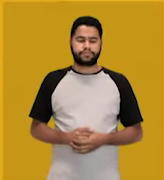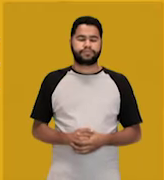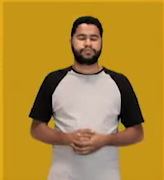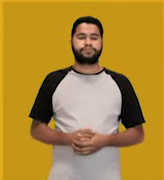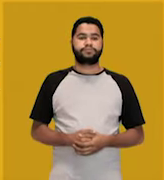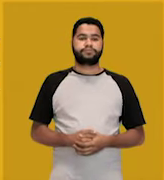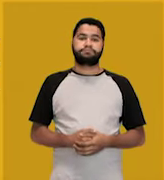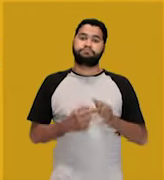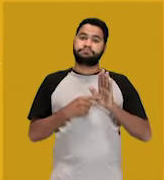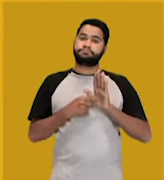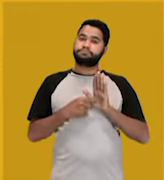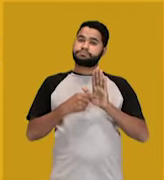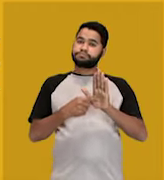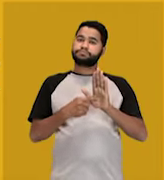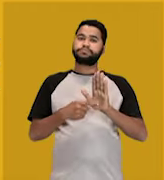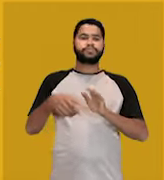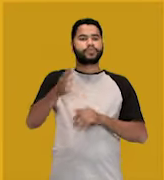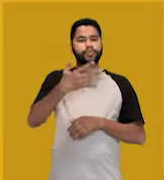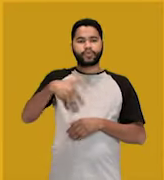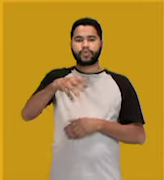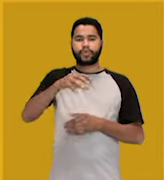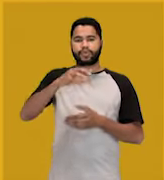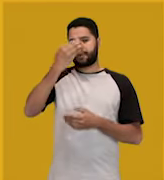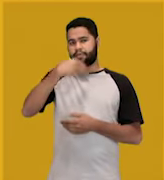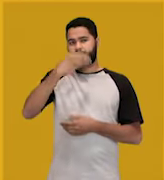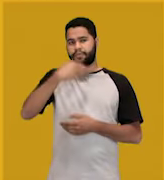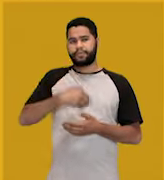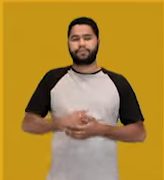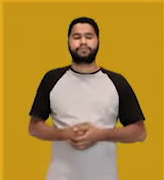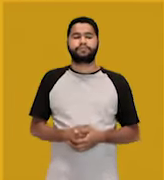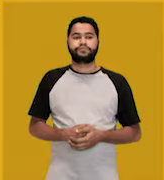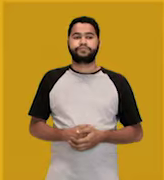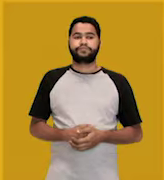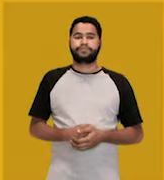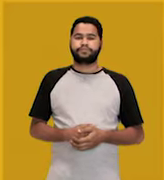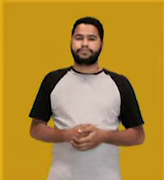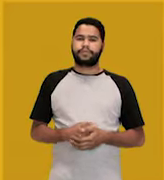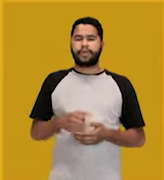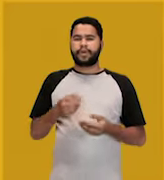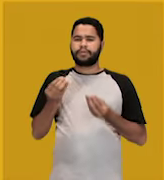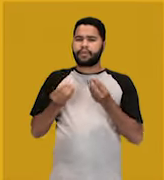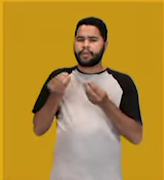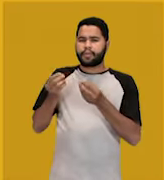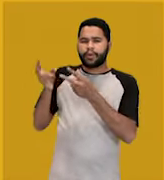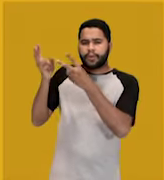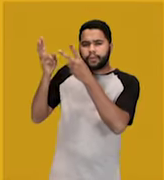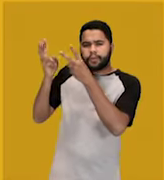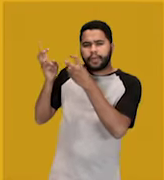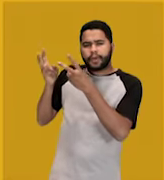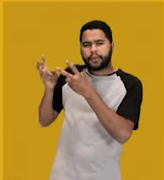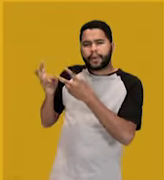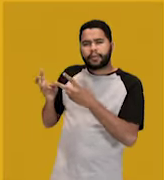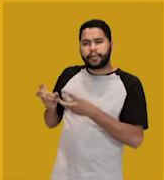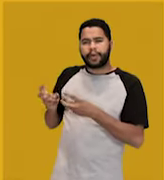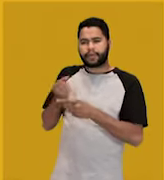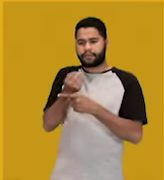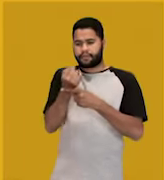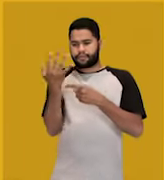4/4, que representa toda a maçã. Para fazermos as leituras de uma